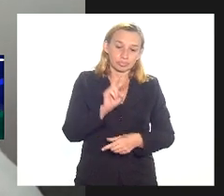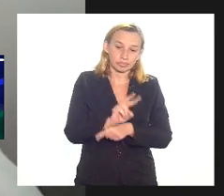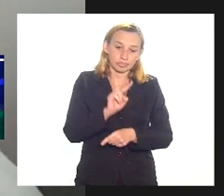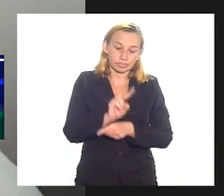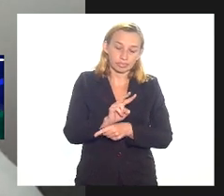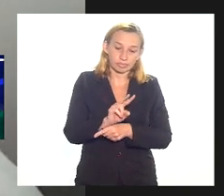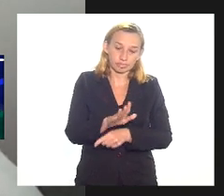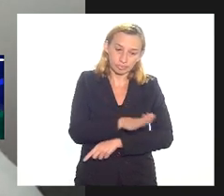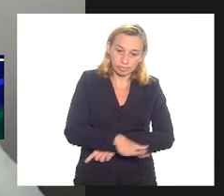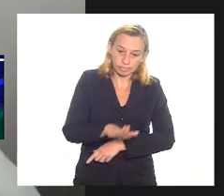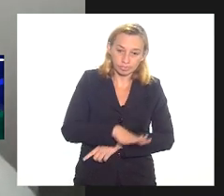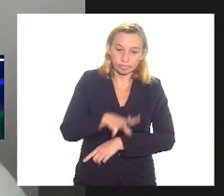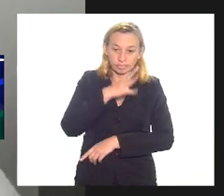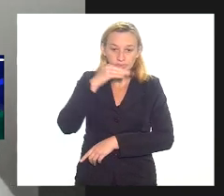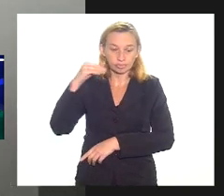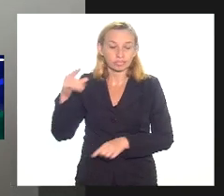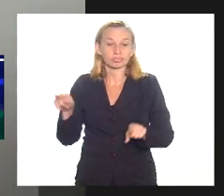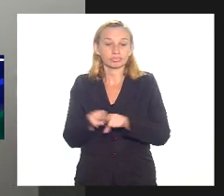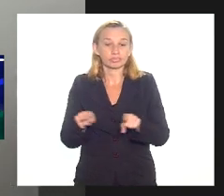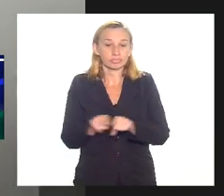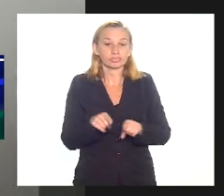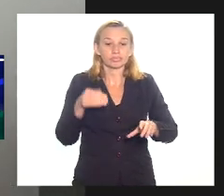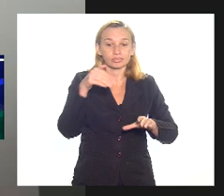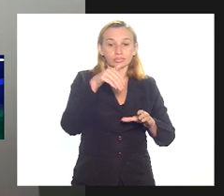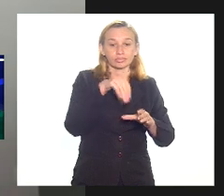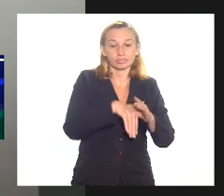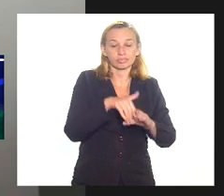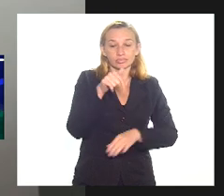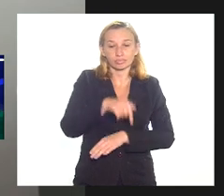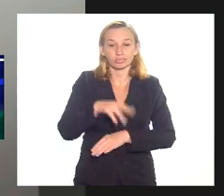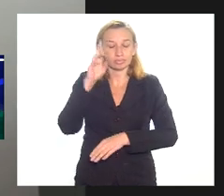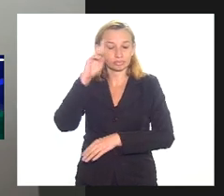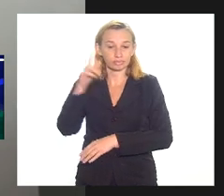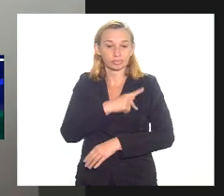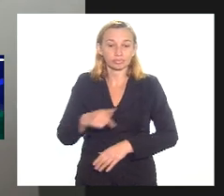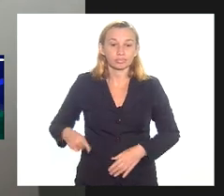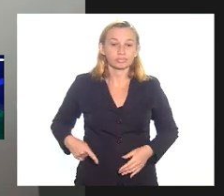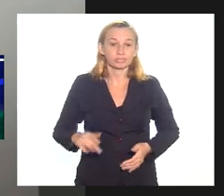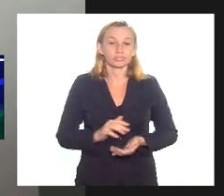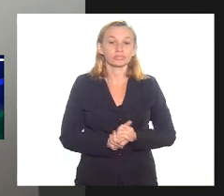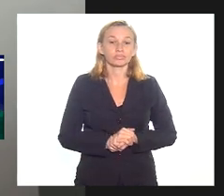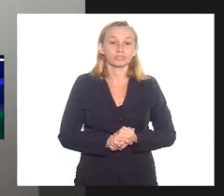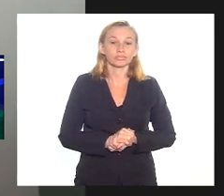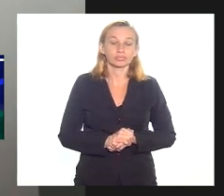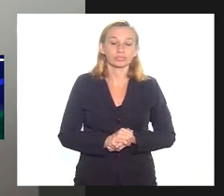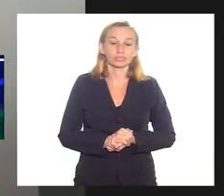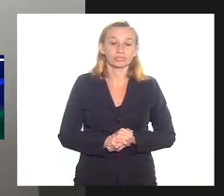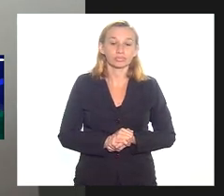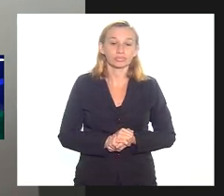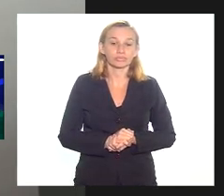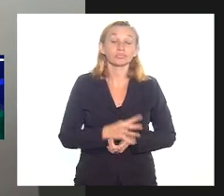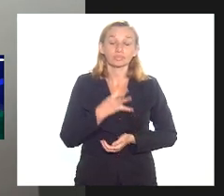e adolescentes. Também votamos aqui, senhor presidente, a tentativa de reconhecer